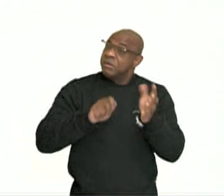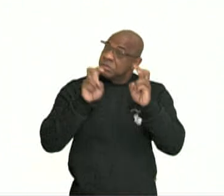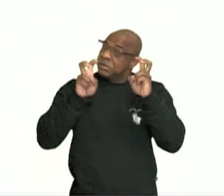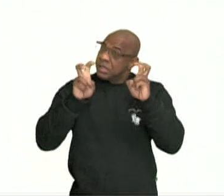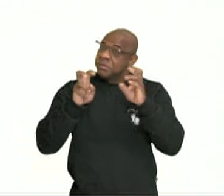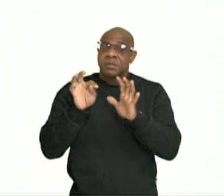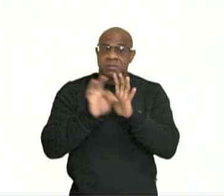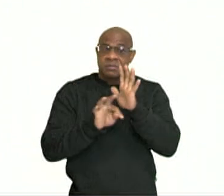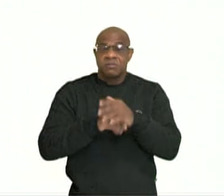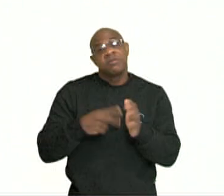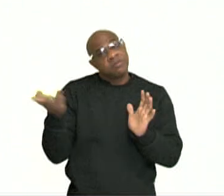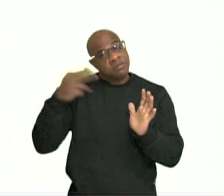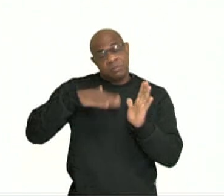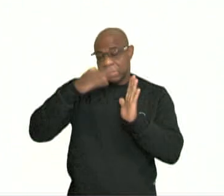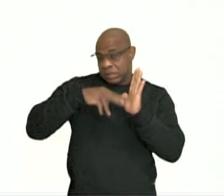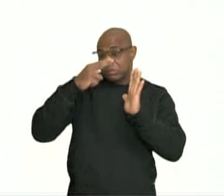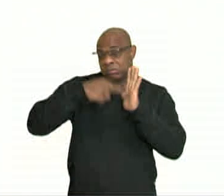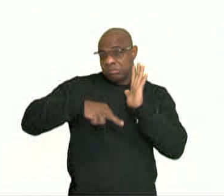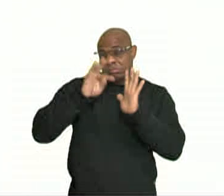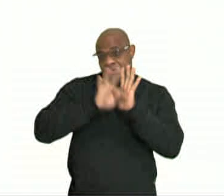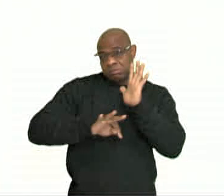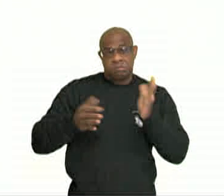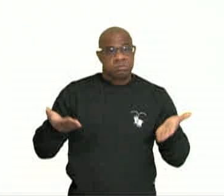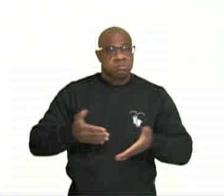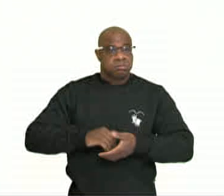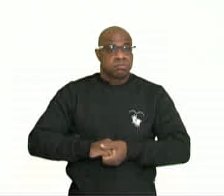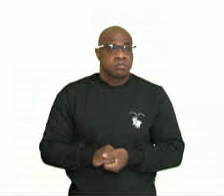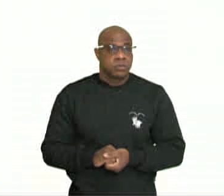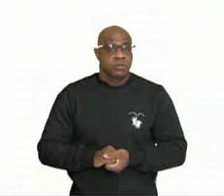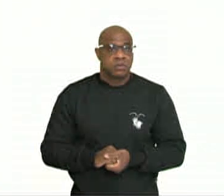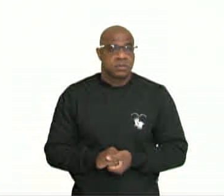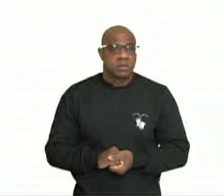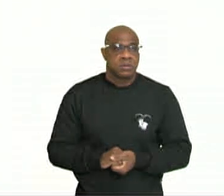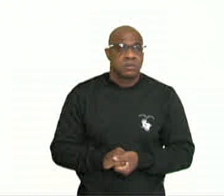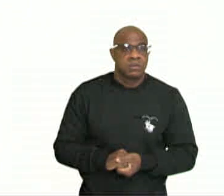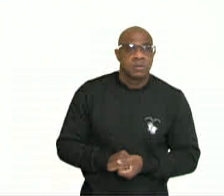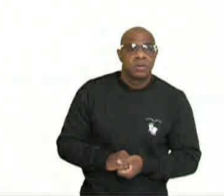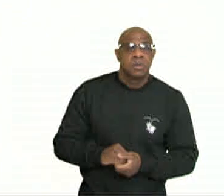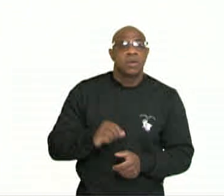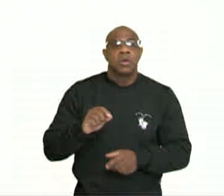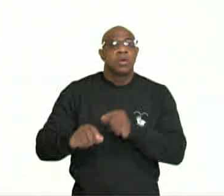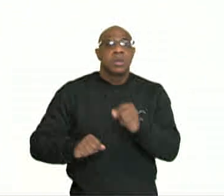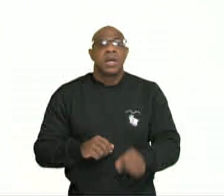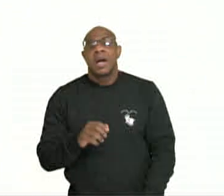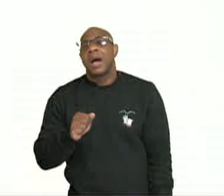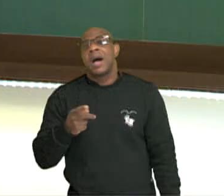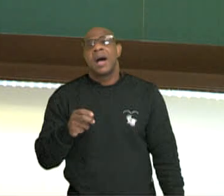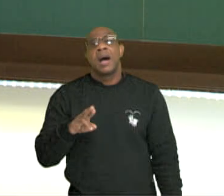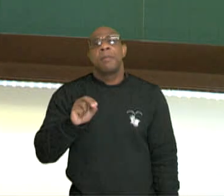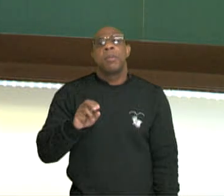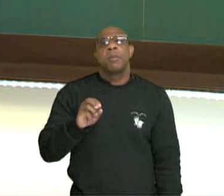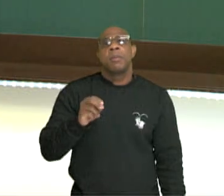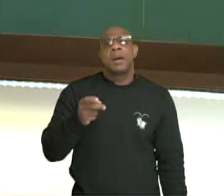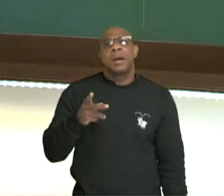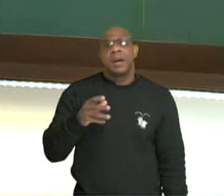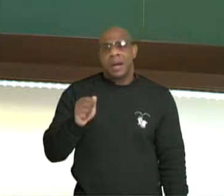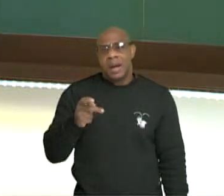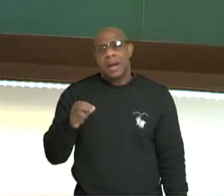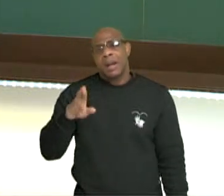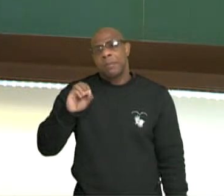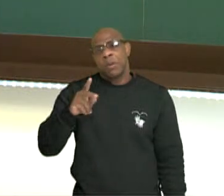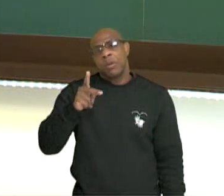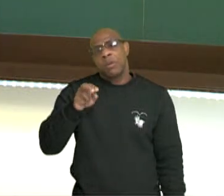a ler um texto sobre isso. Vamos lá? O que é apropriação cultural? Então, está na